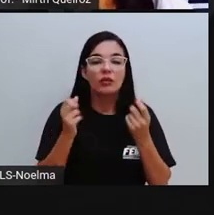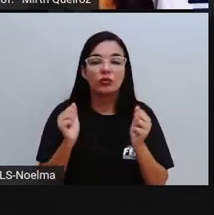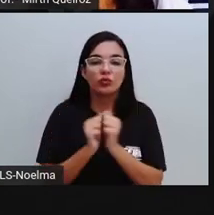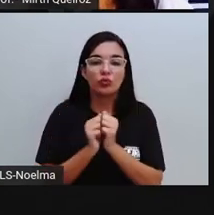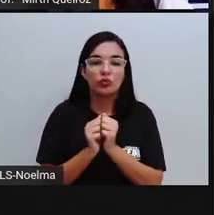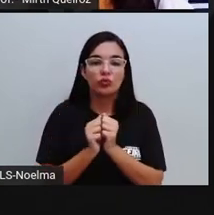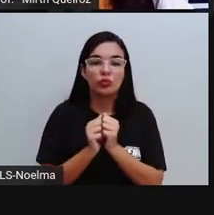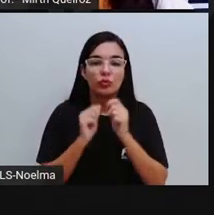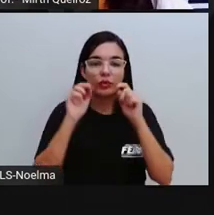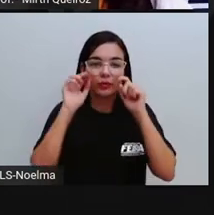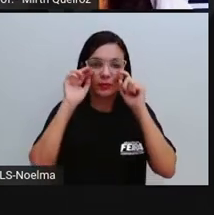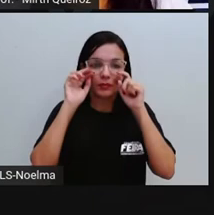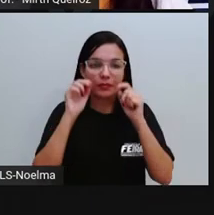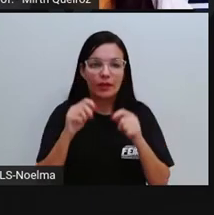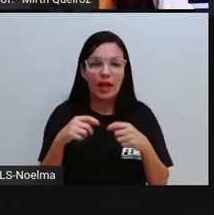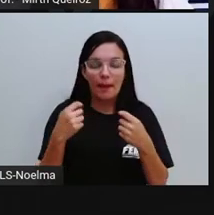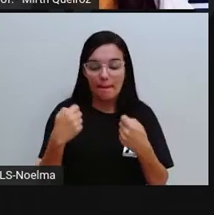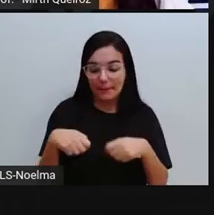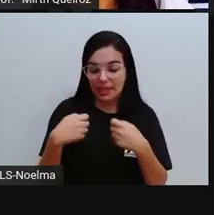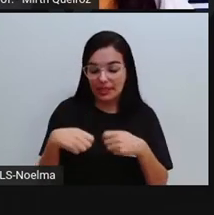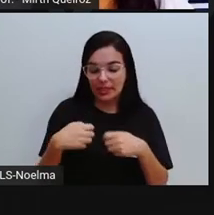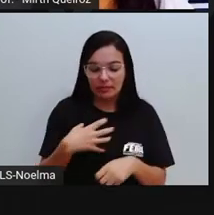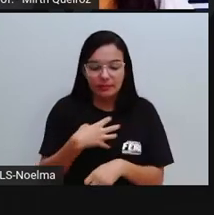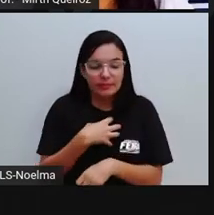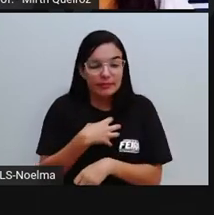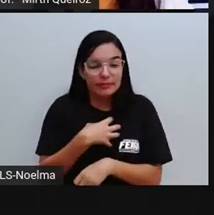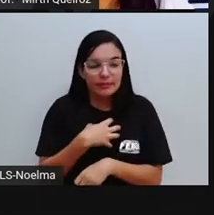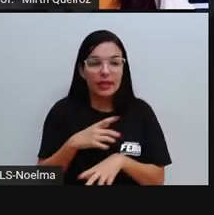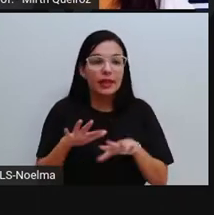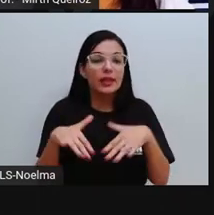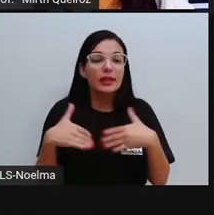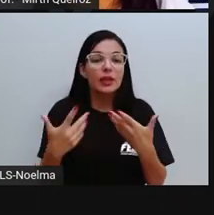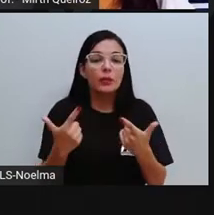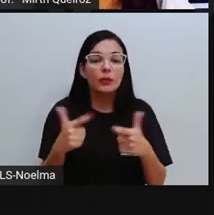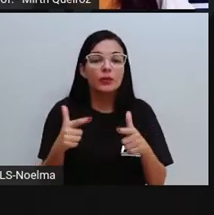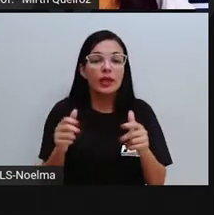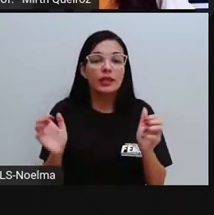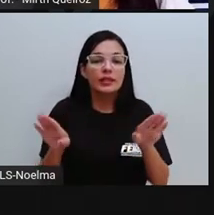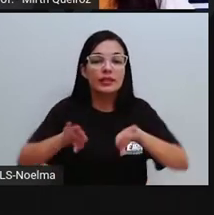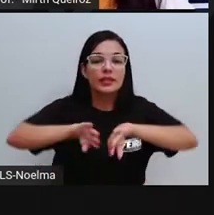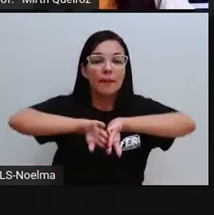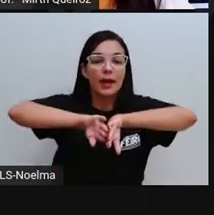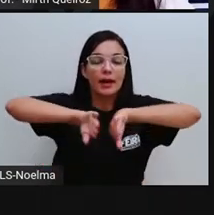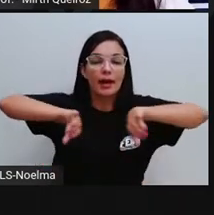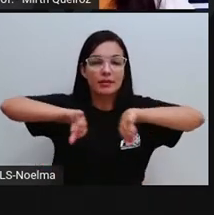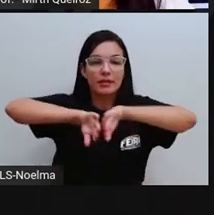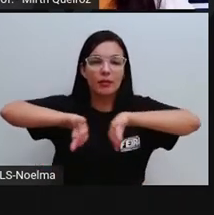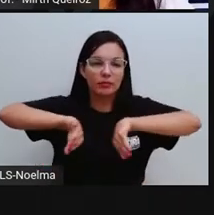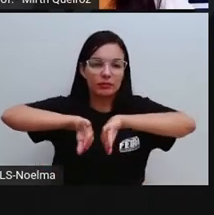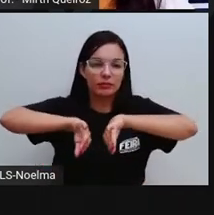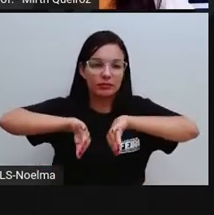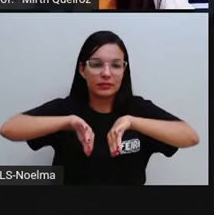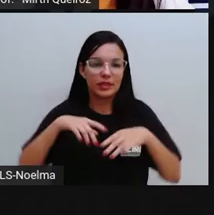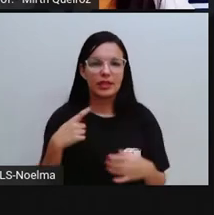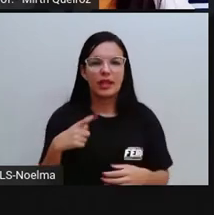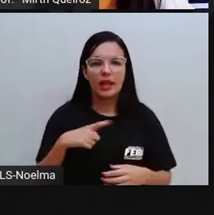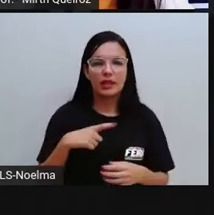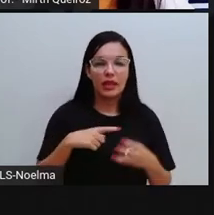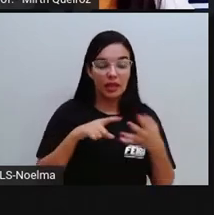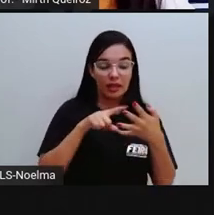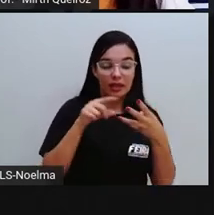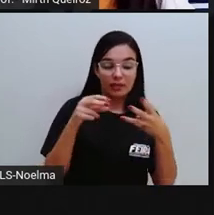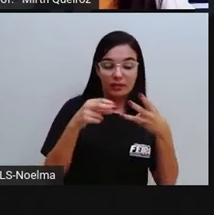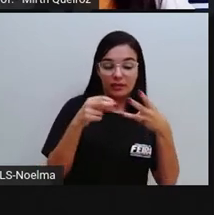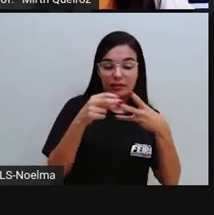É preciso inspiração. Então, a gente não separa. E aqui, nesse terceiro